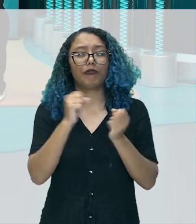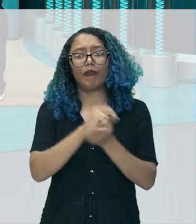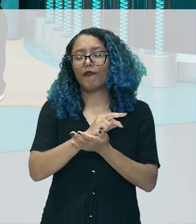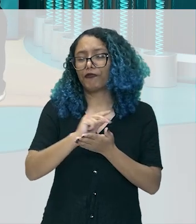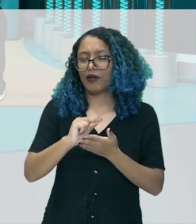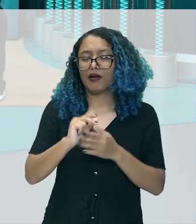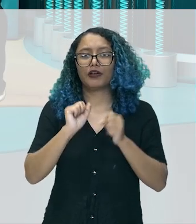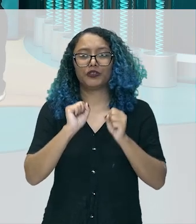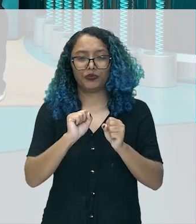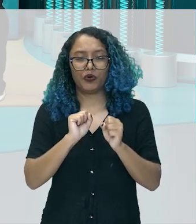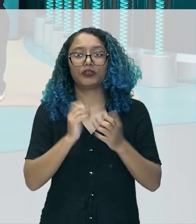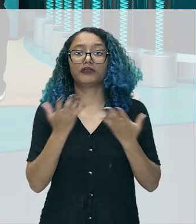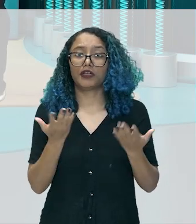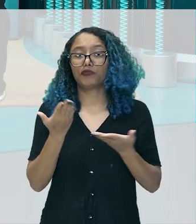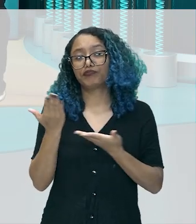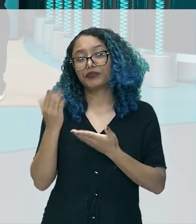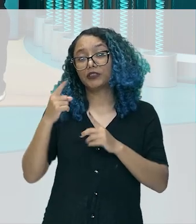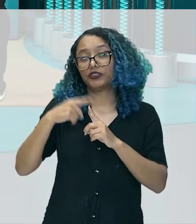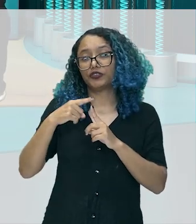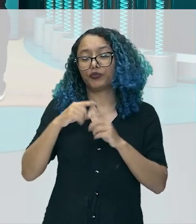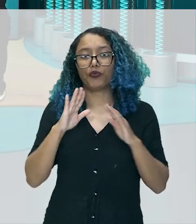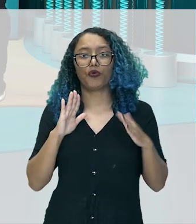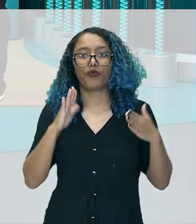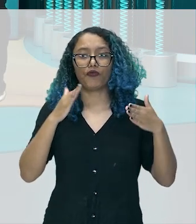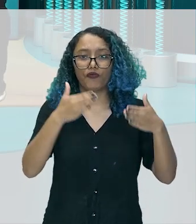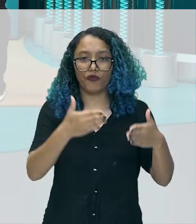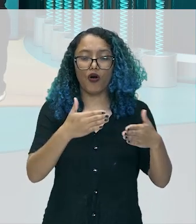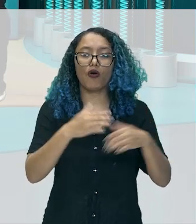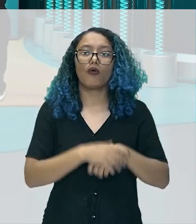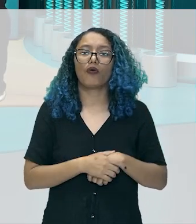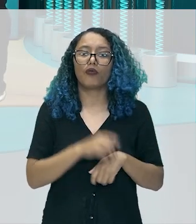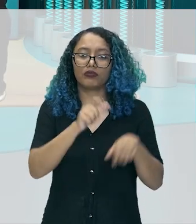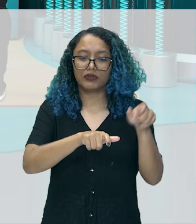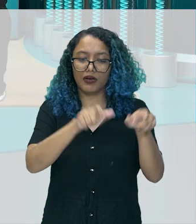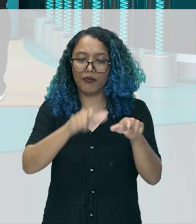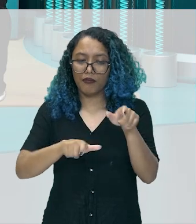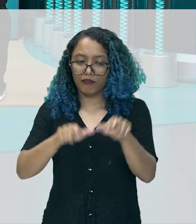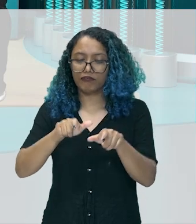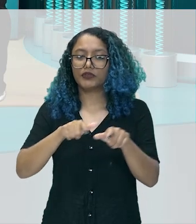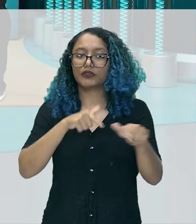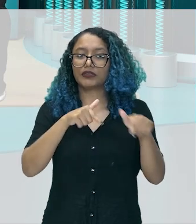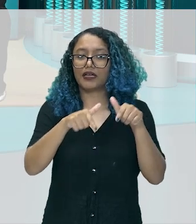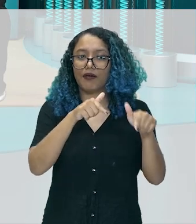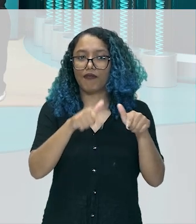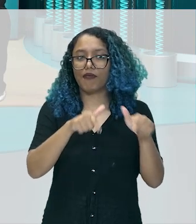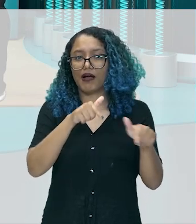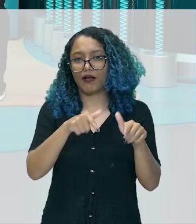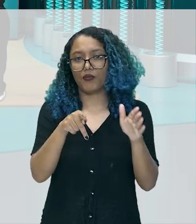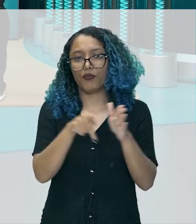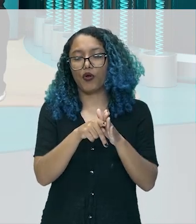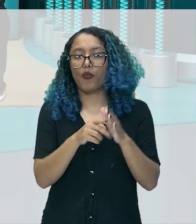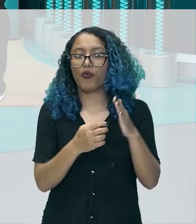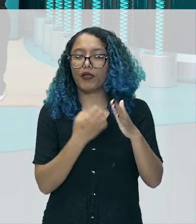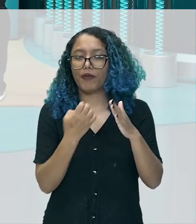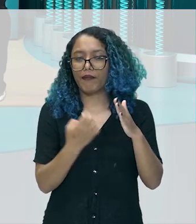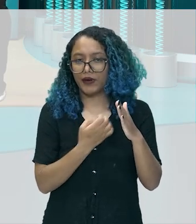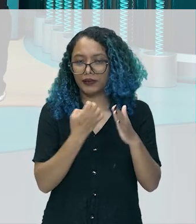sim de trabalhar o corpo, né, do ginasta ou da pessoa que se propõe a fazer esse tipo de ginástica, tá